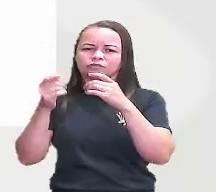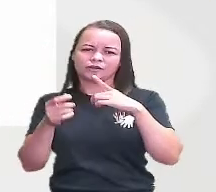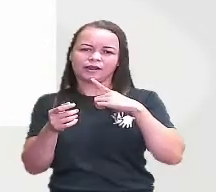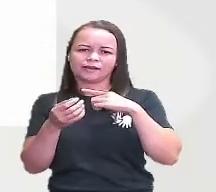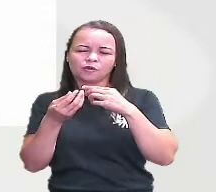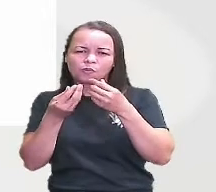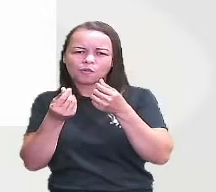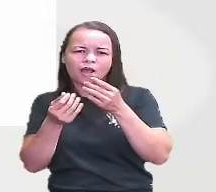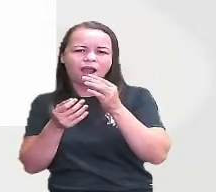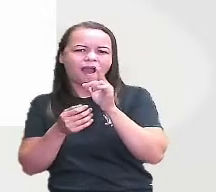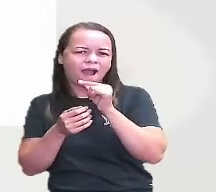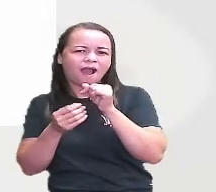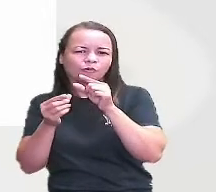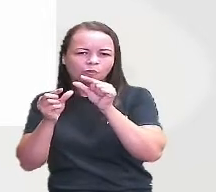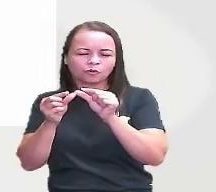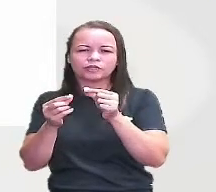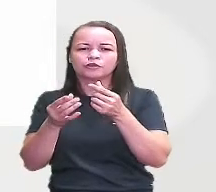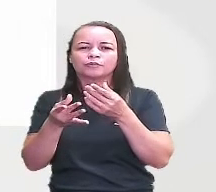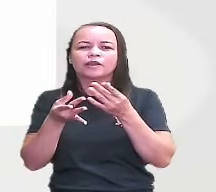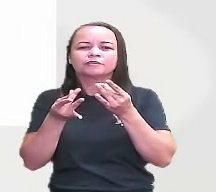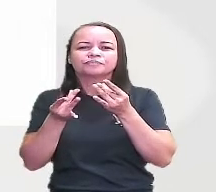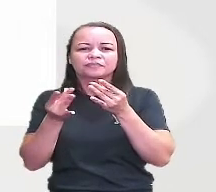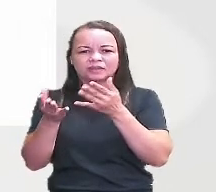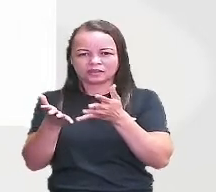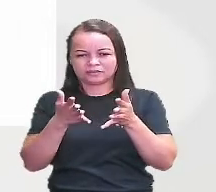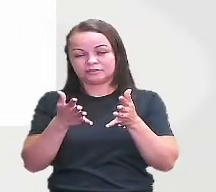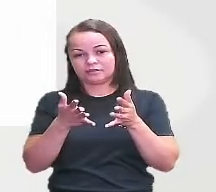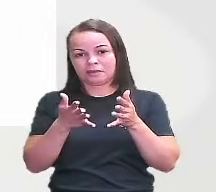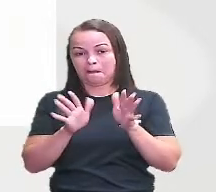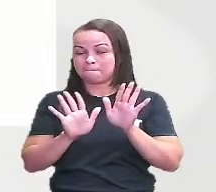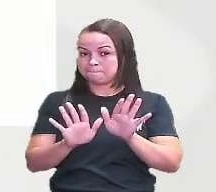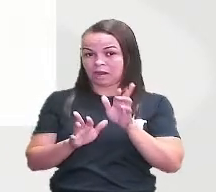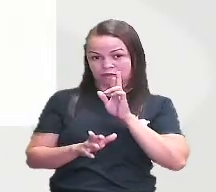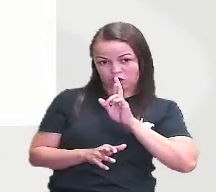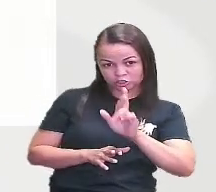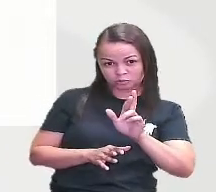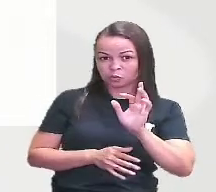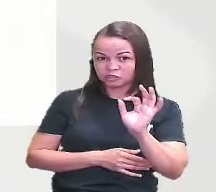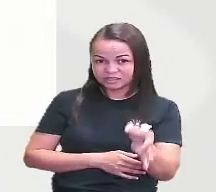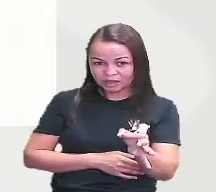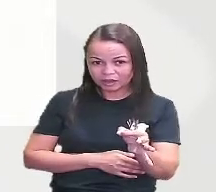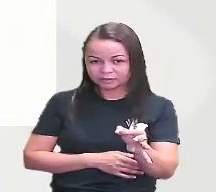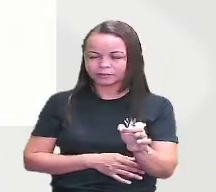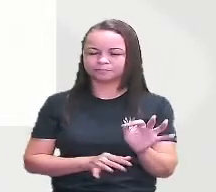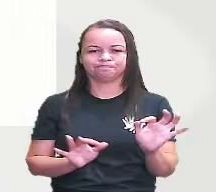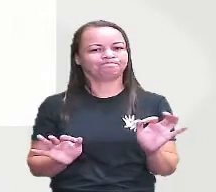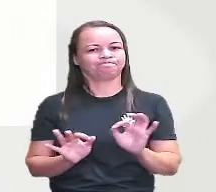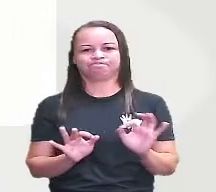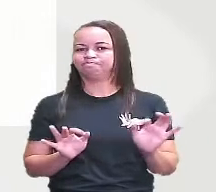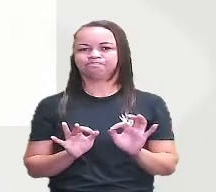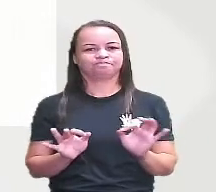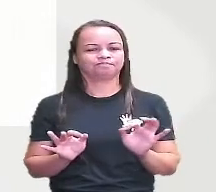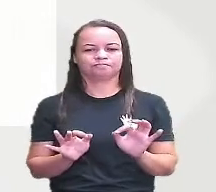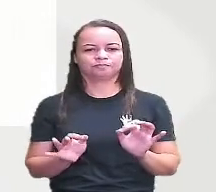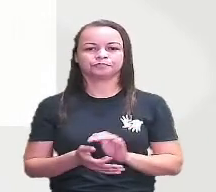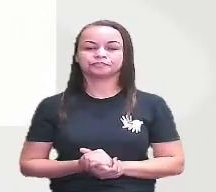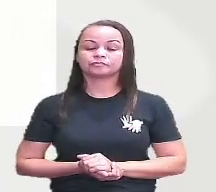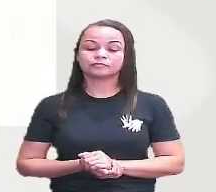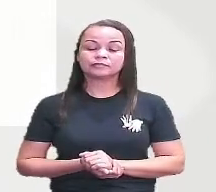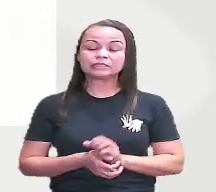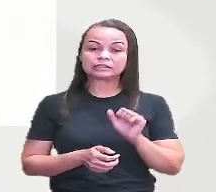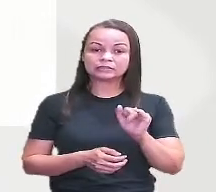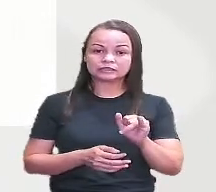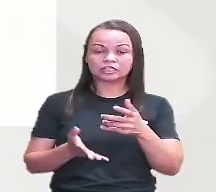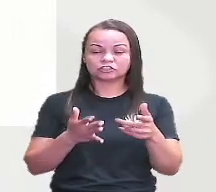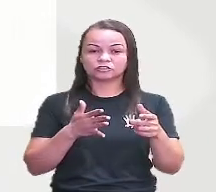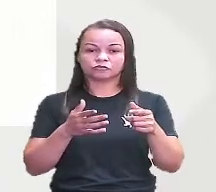água, então ia aliviar a sede. Mas não seria uma resposta correta ainda, não é? Se a gente for